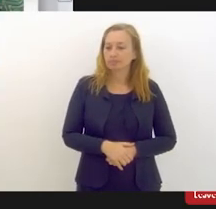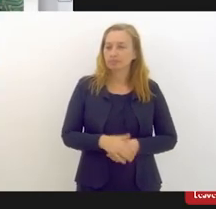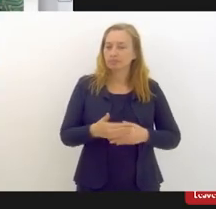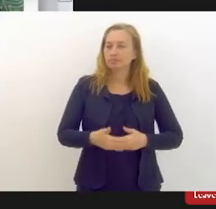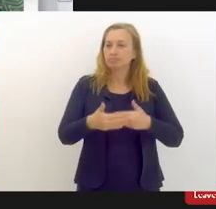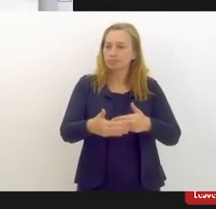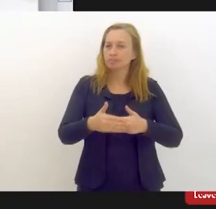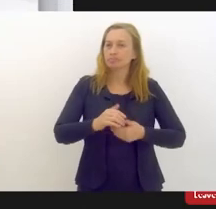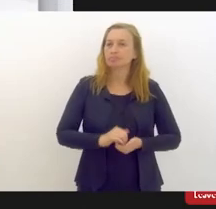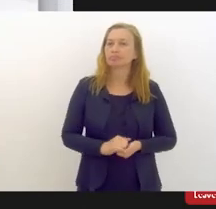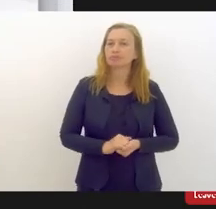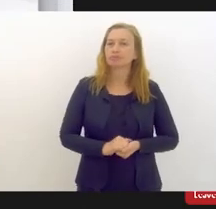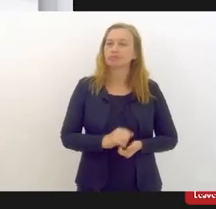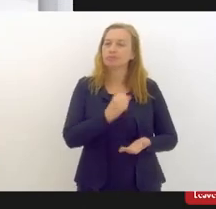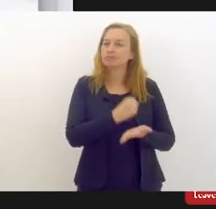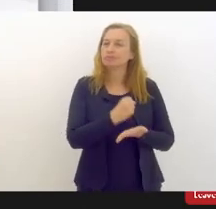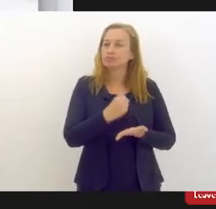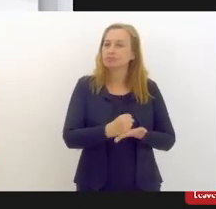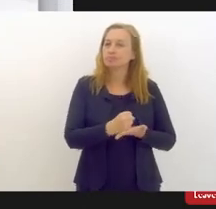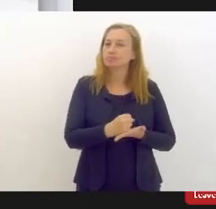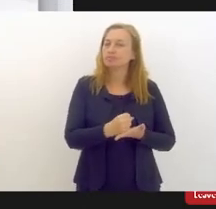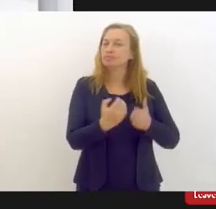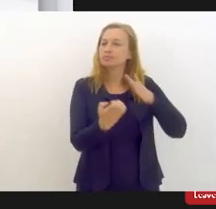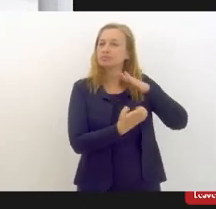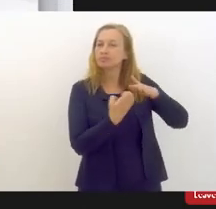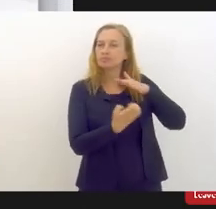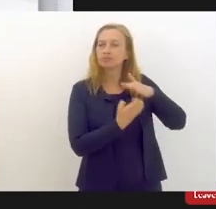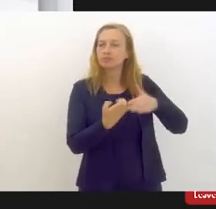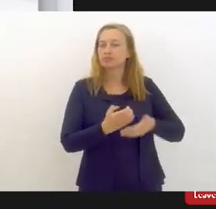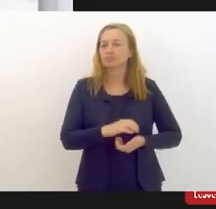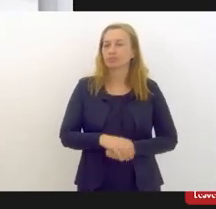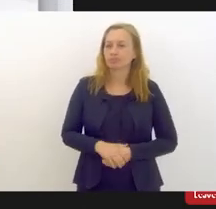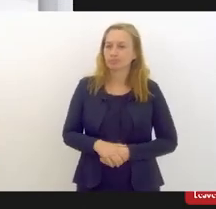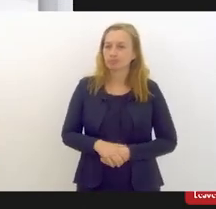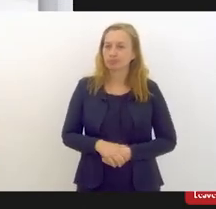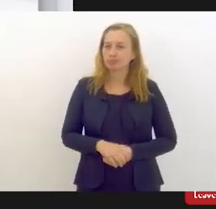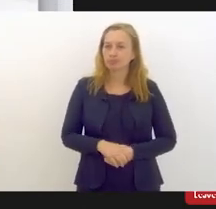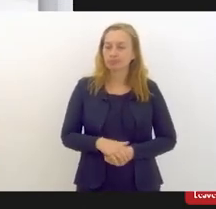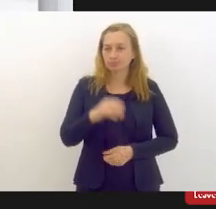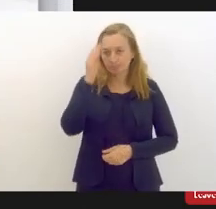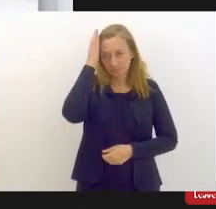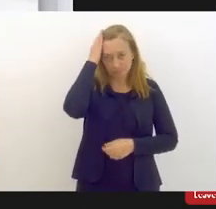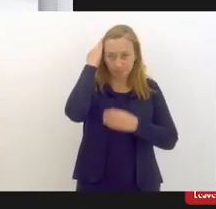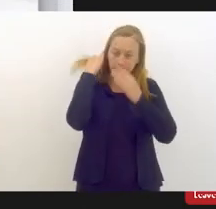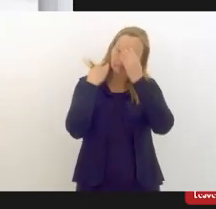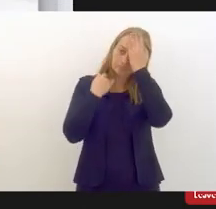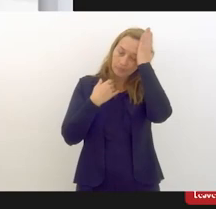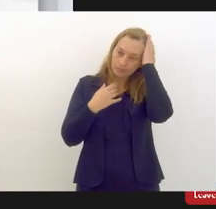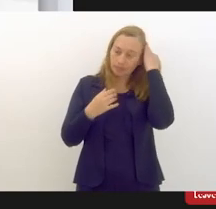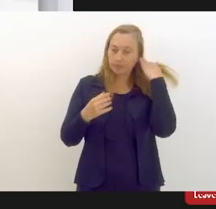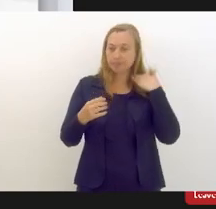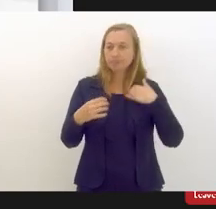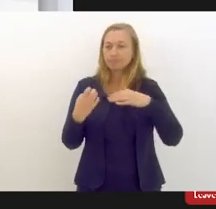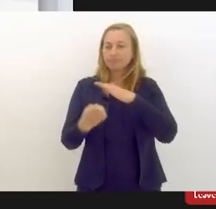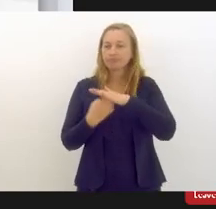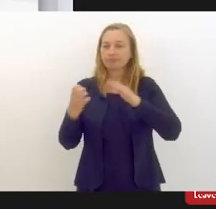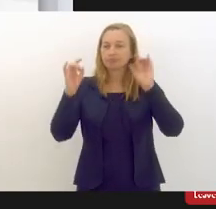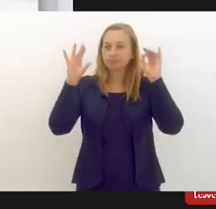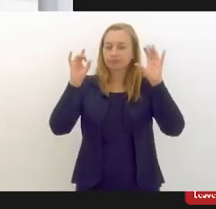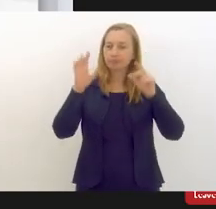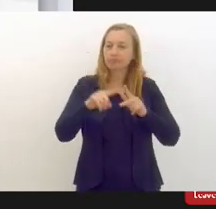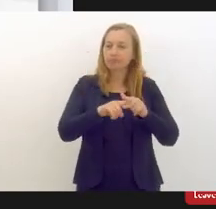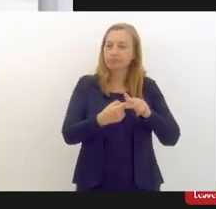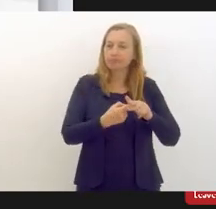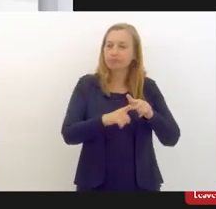avançar numa contratação de empresas para fazer empresas especializadas para fazer a manutenção